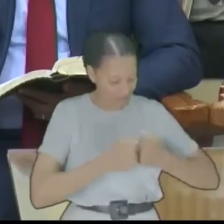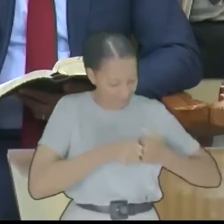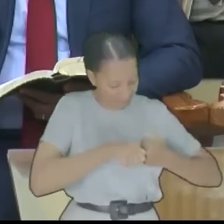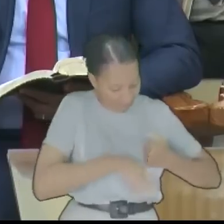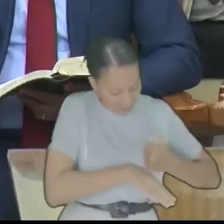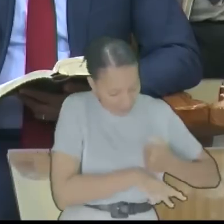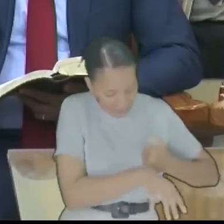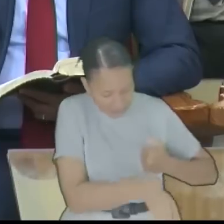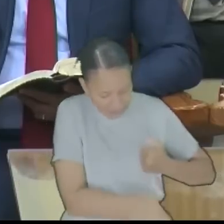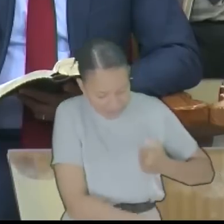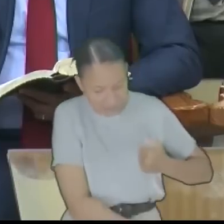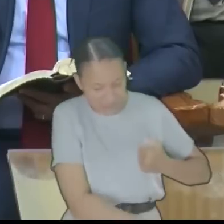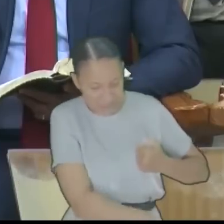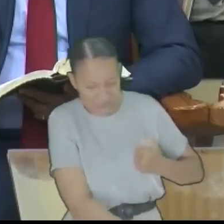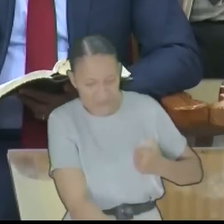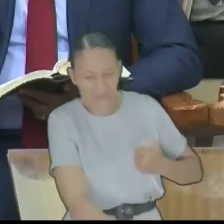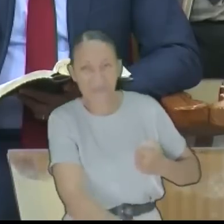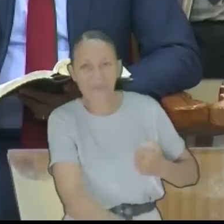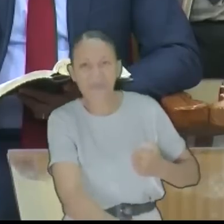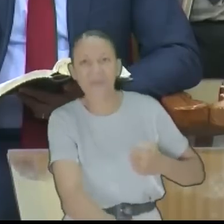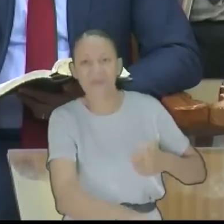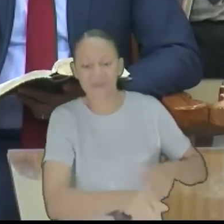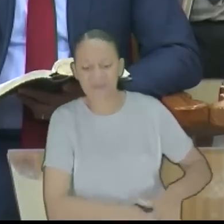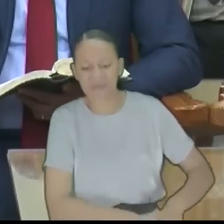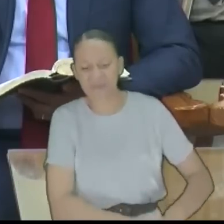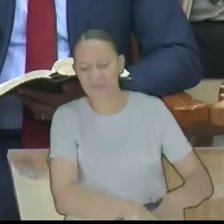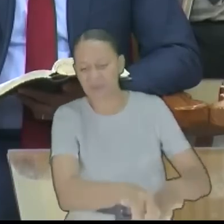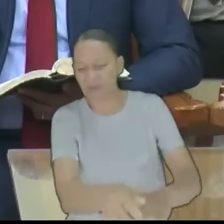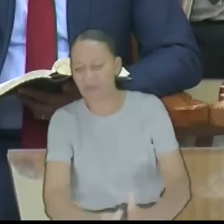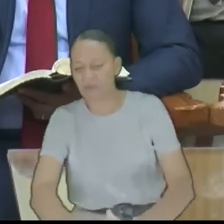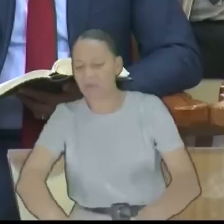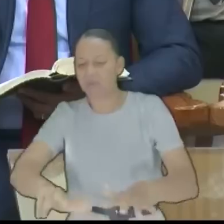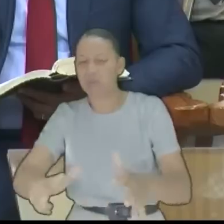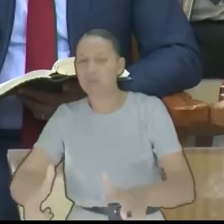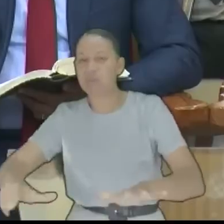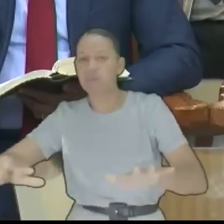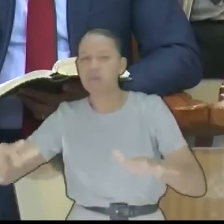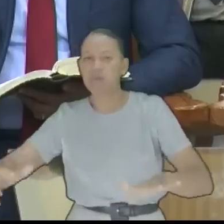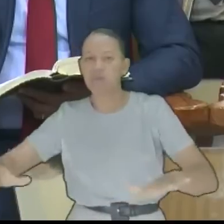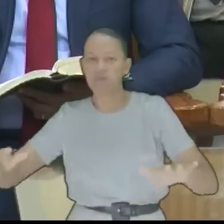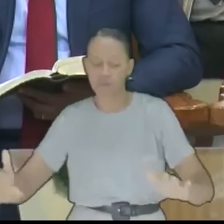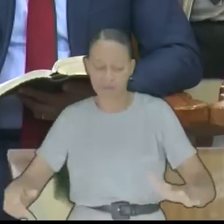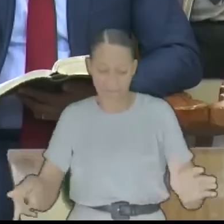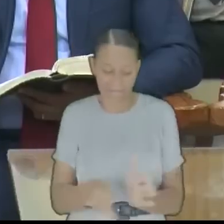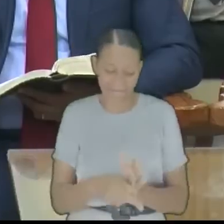Cedron, e do ribeiro de Cedron ia para o Mar Morto, o resto dos